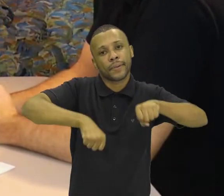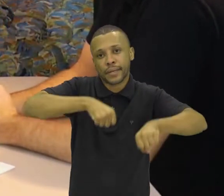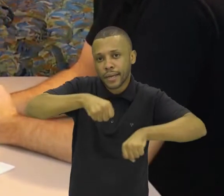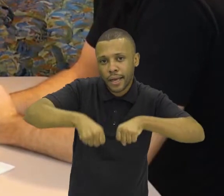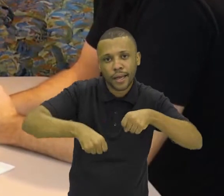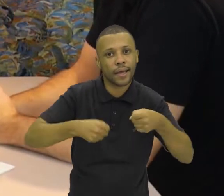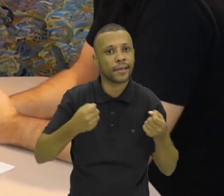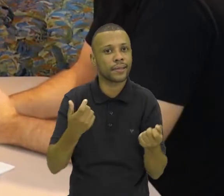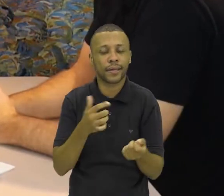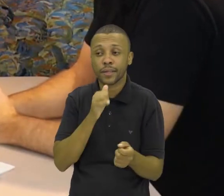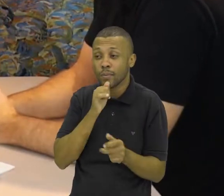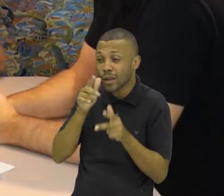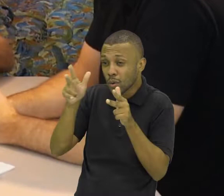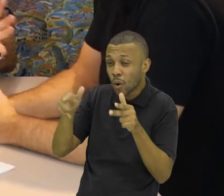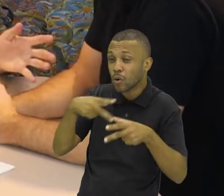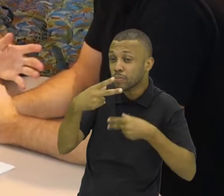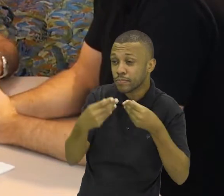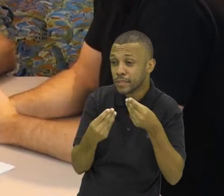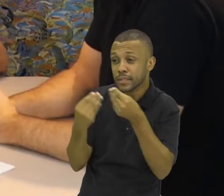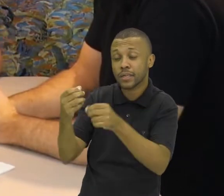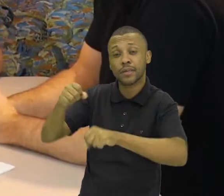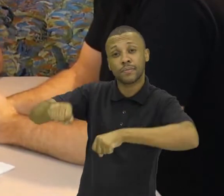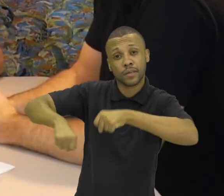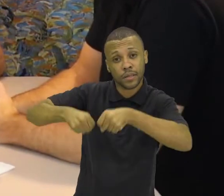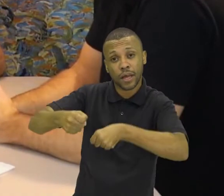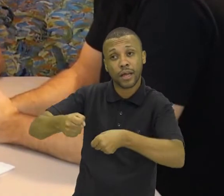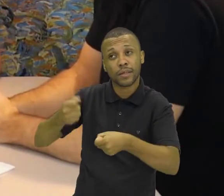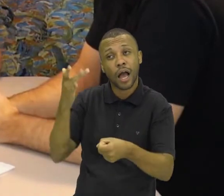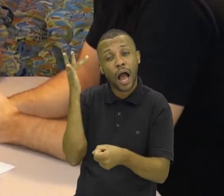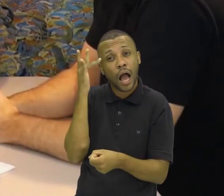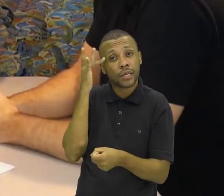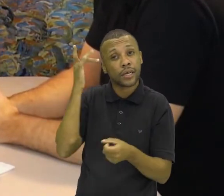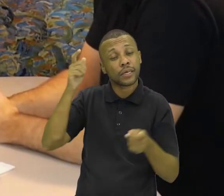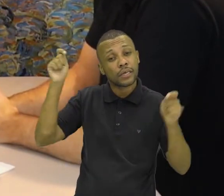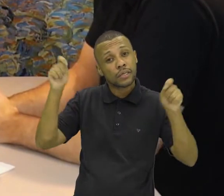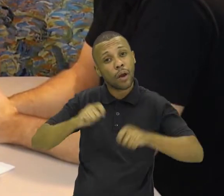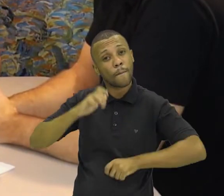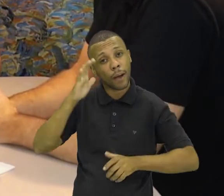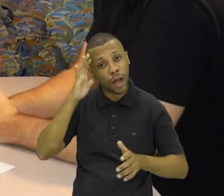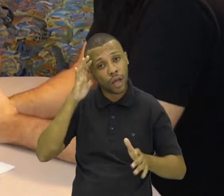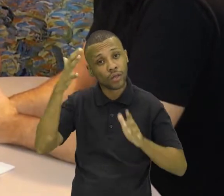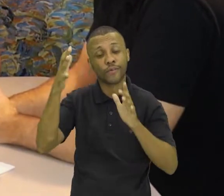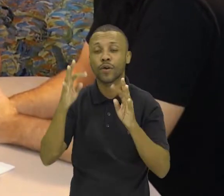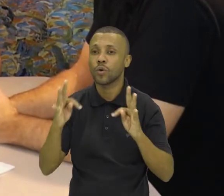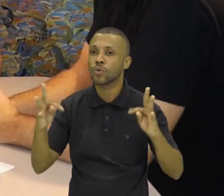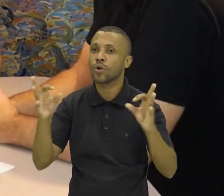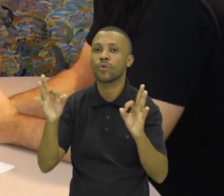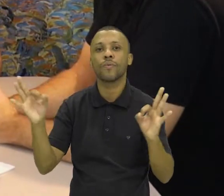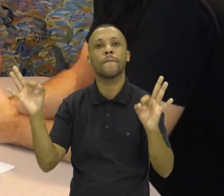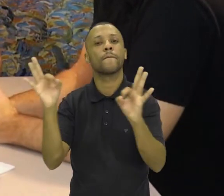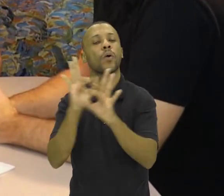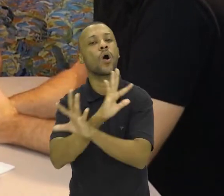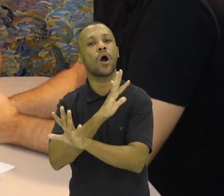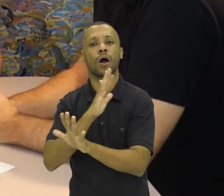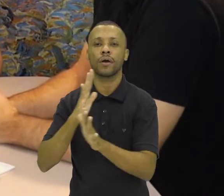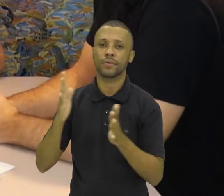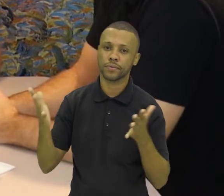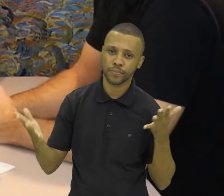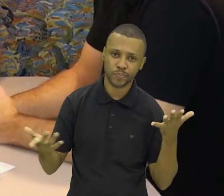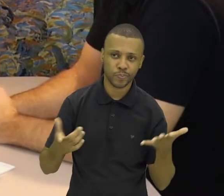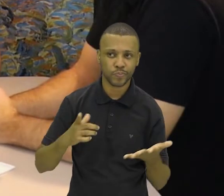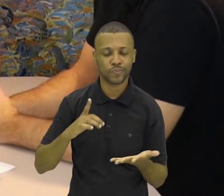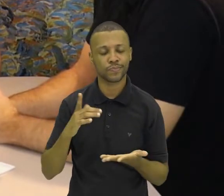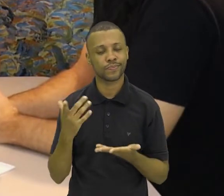de 18 anos de presente, coisa que seus pais fizeram, e achar que isso resolveu tudo. Tô feliz